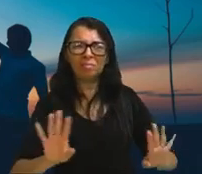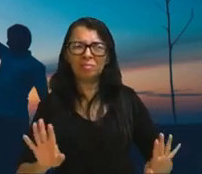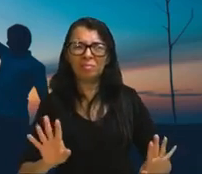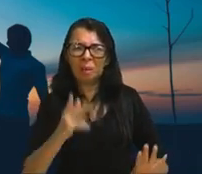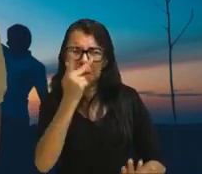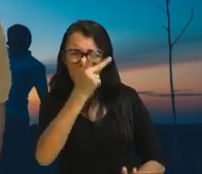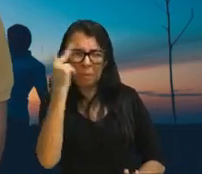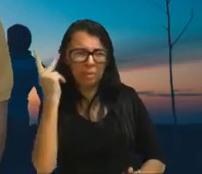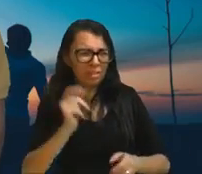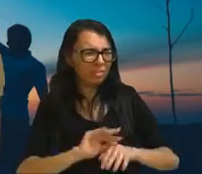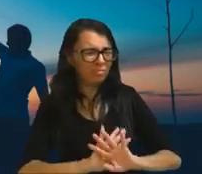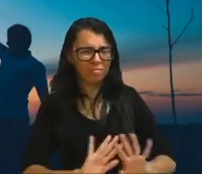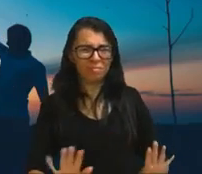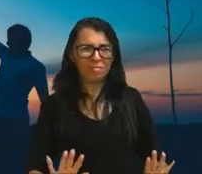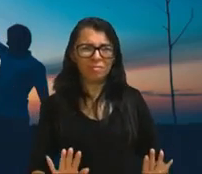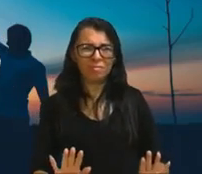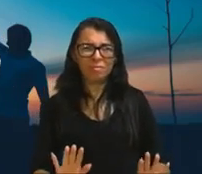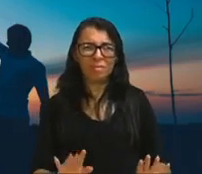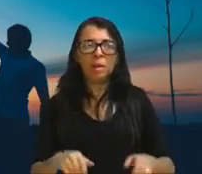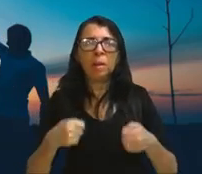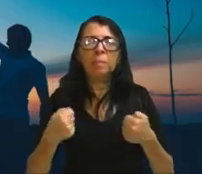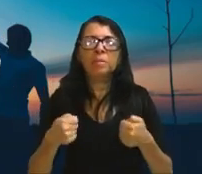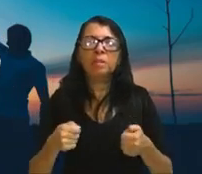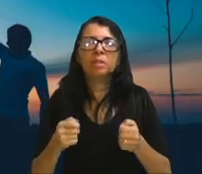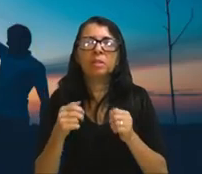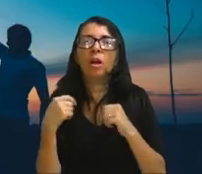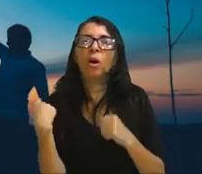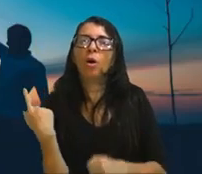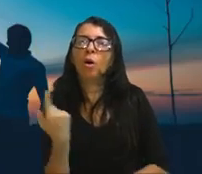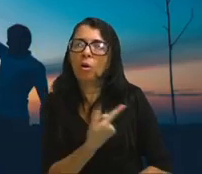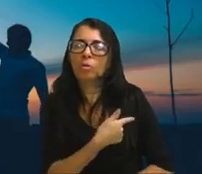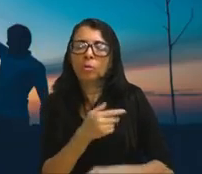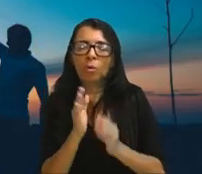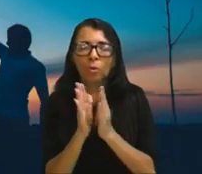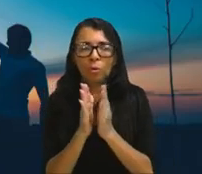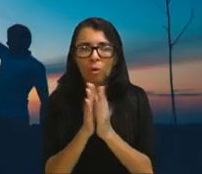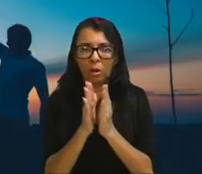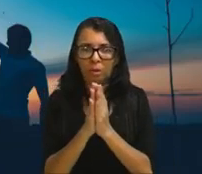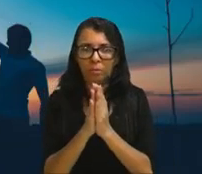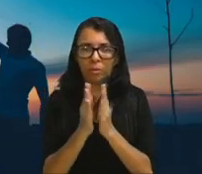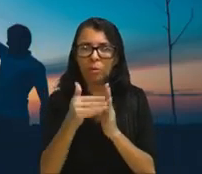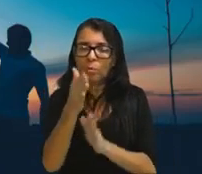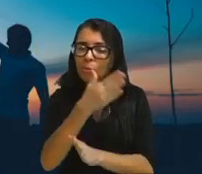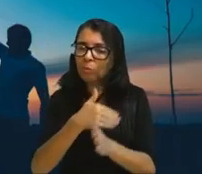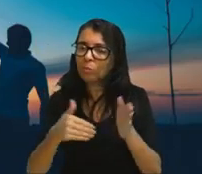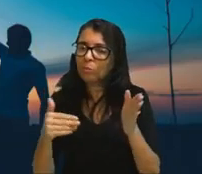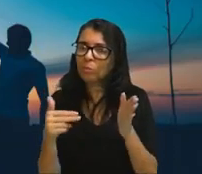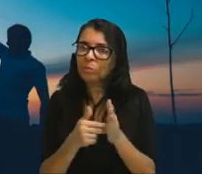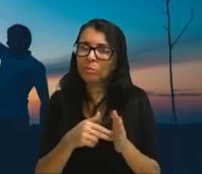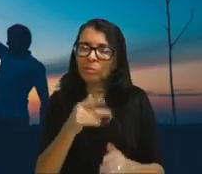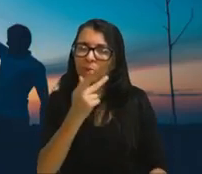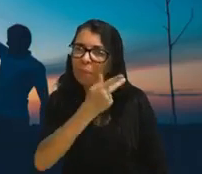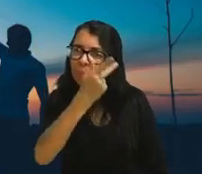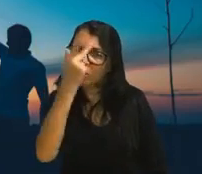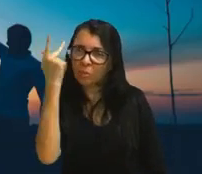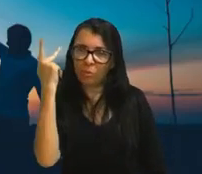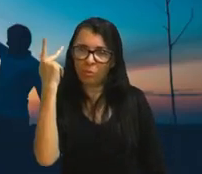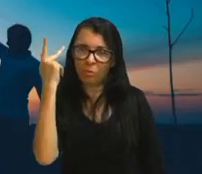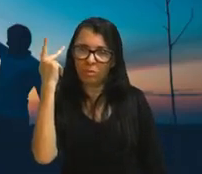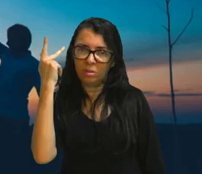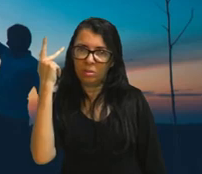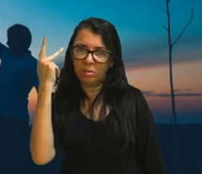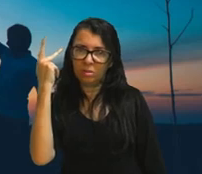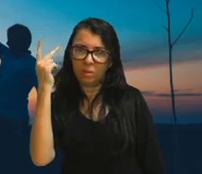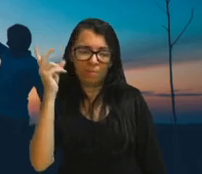Então vamos orar nesse momento. Eu quero te convidar a orar nesse momento. Lembre-se daquelas pessoas que estão